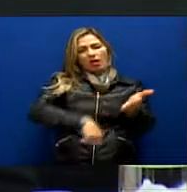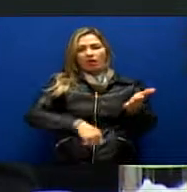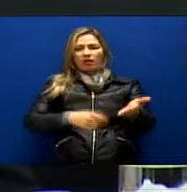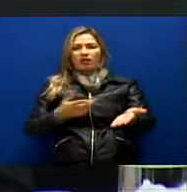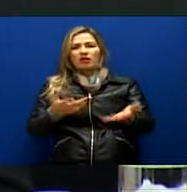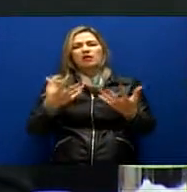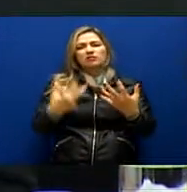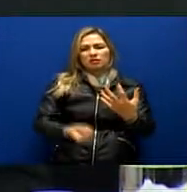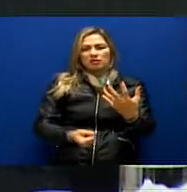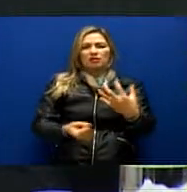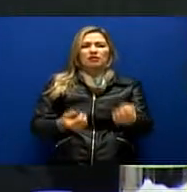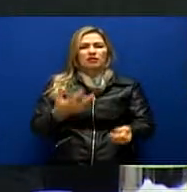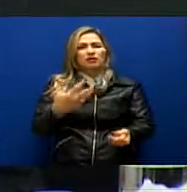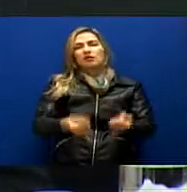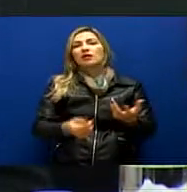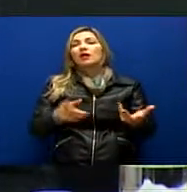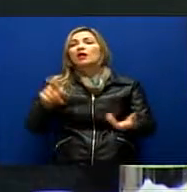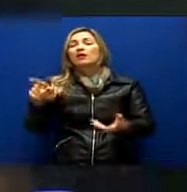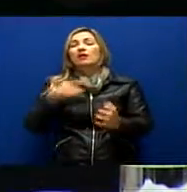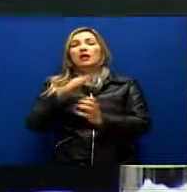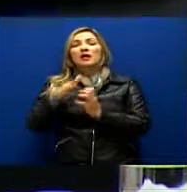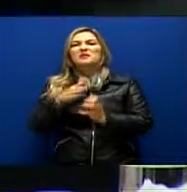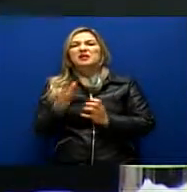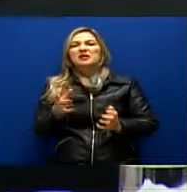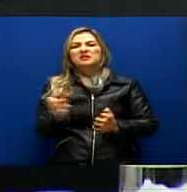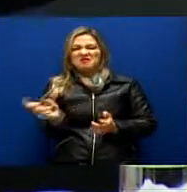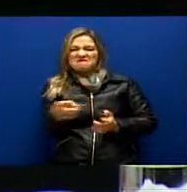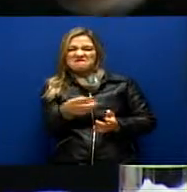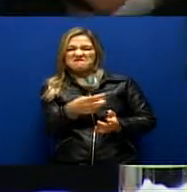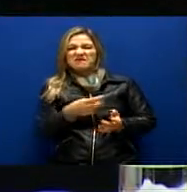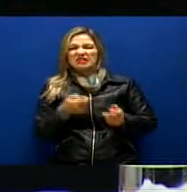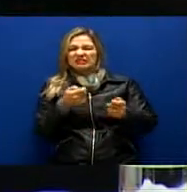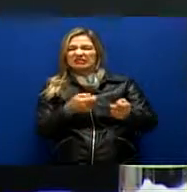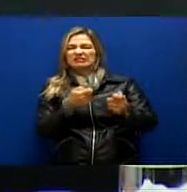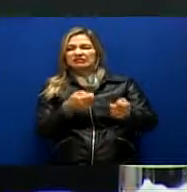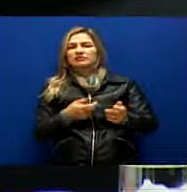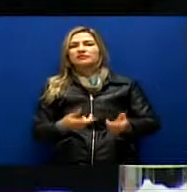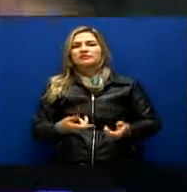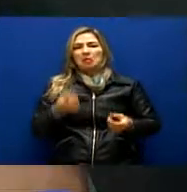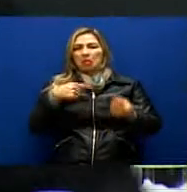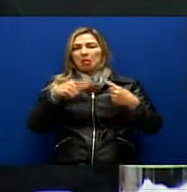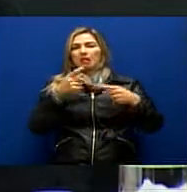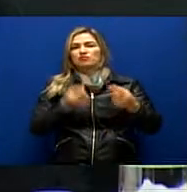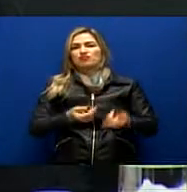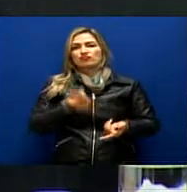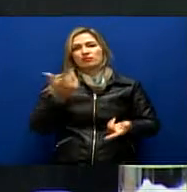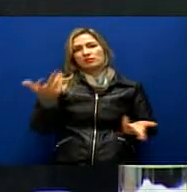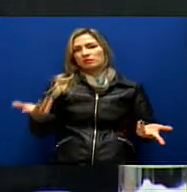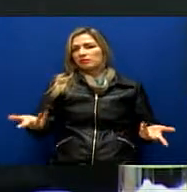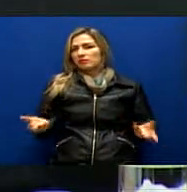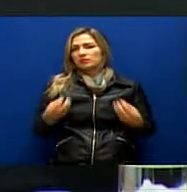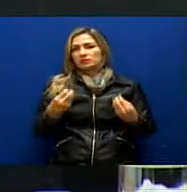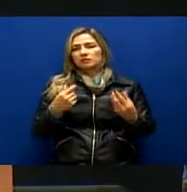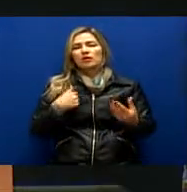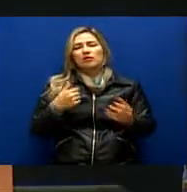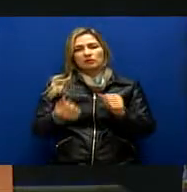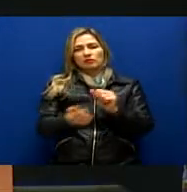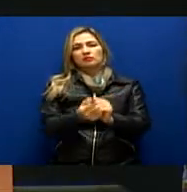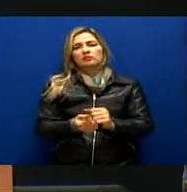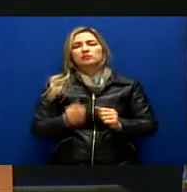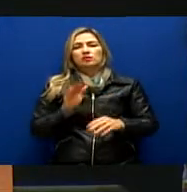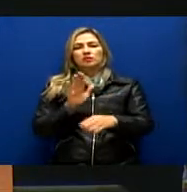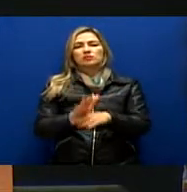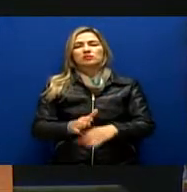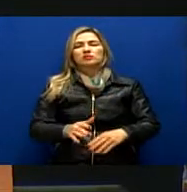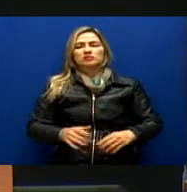está com mau cheiro o corpo, aí você já perde o velório gratuito. Parabéns por esse trabalho, estou junto nessa briga com você também, presidente. Obrigado, vereador Vitão. Eu